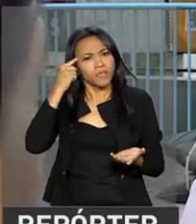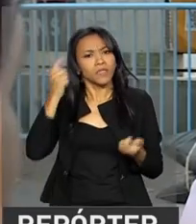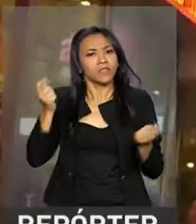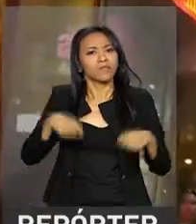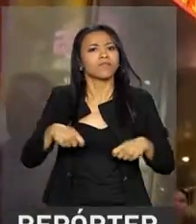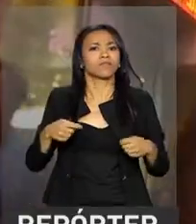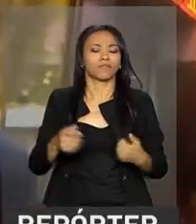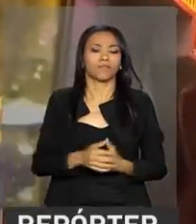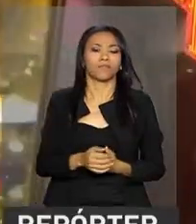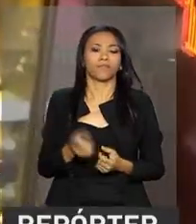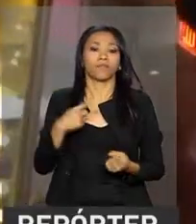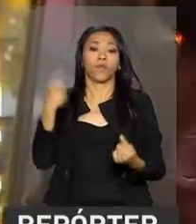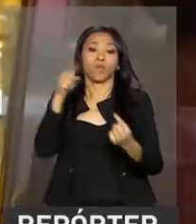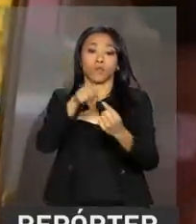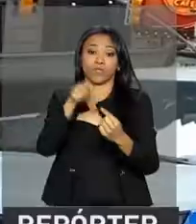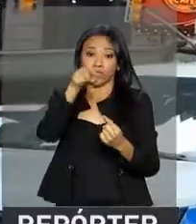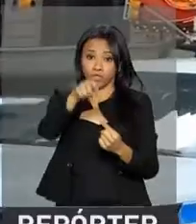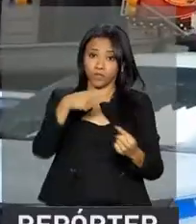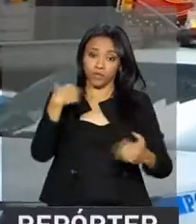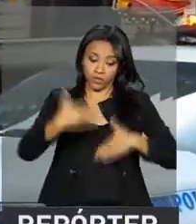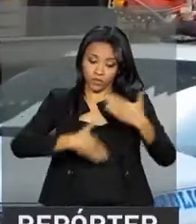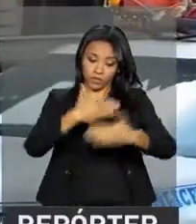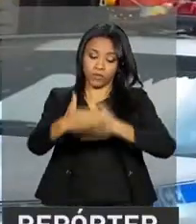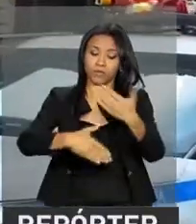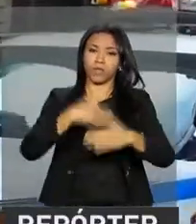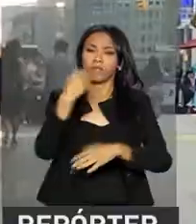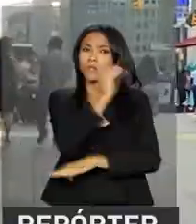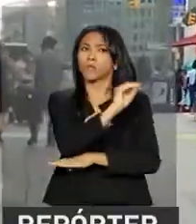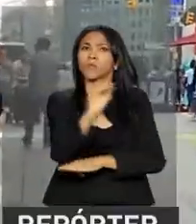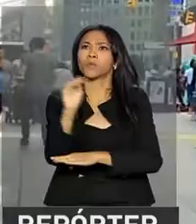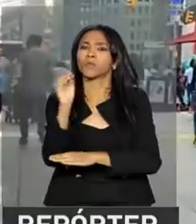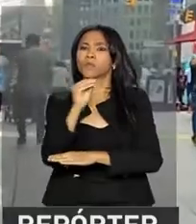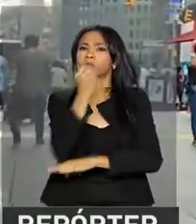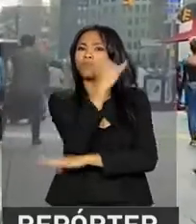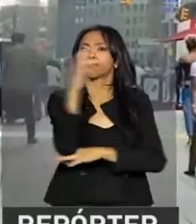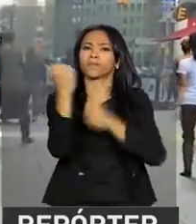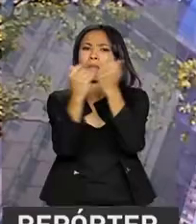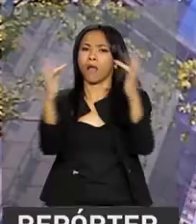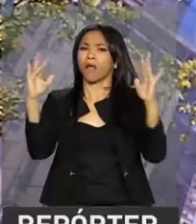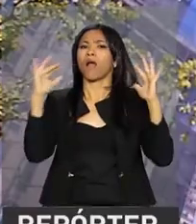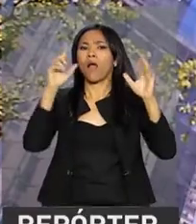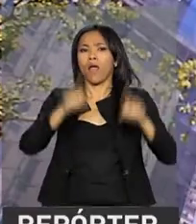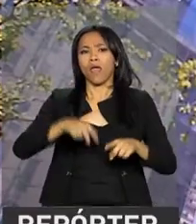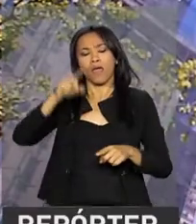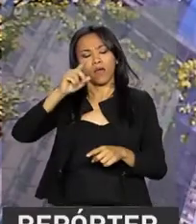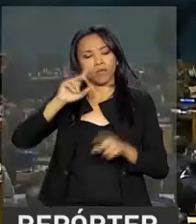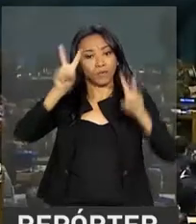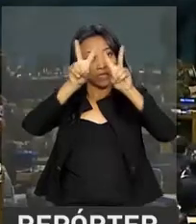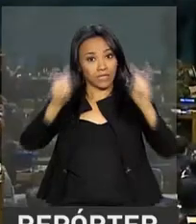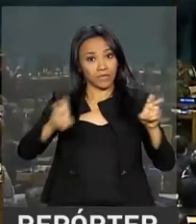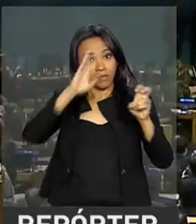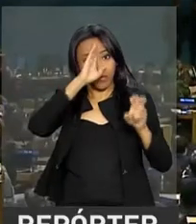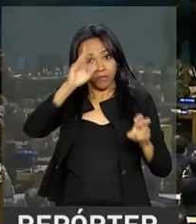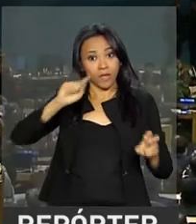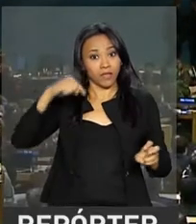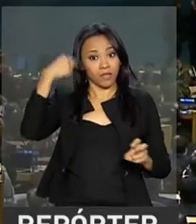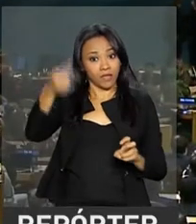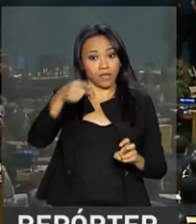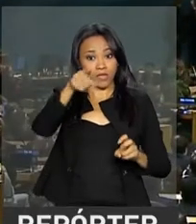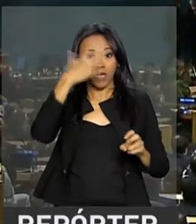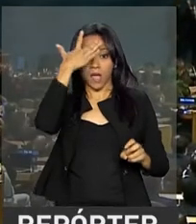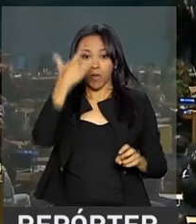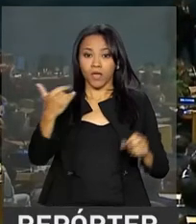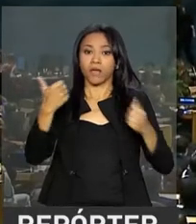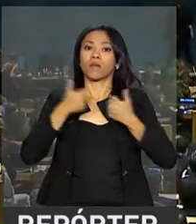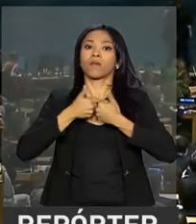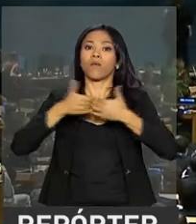objetivos e os objetivos do desenvolvimento sustentável devem ser um dos temas centrais da próxima assembleia geral que começa amanhã com